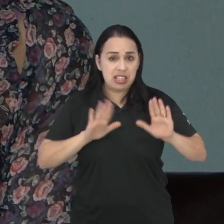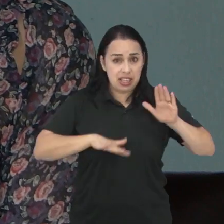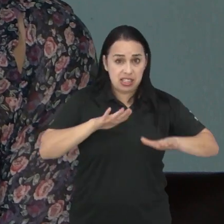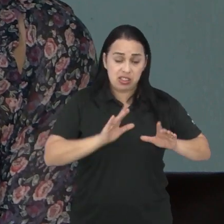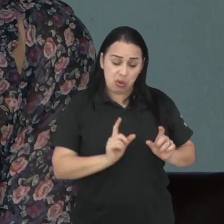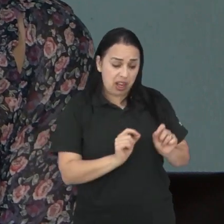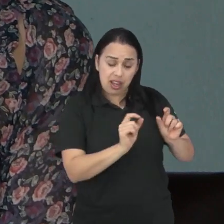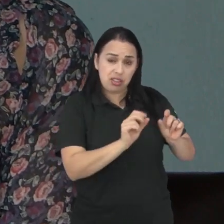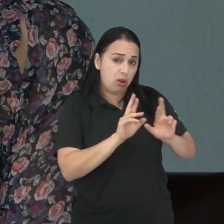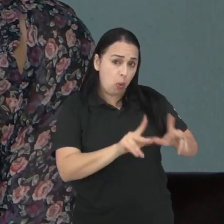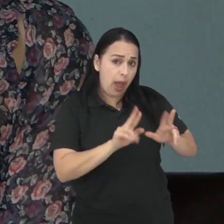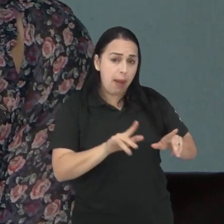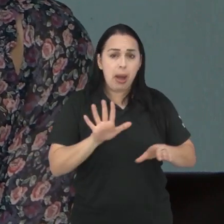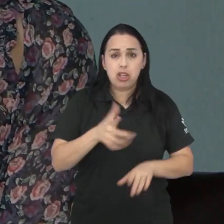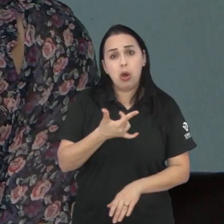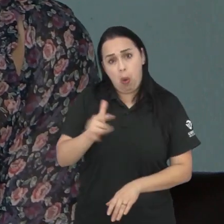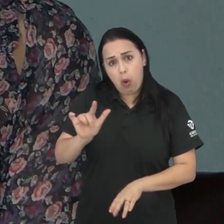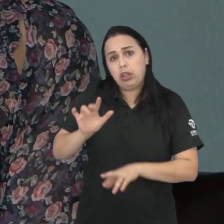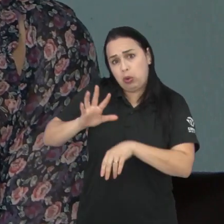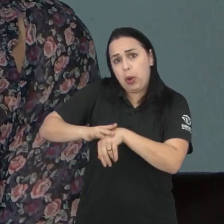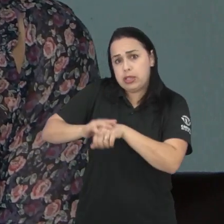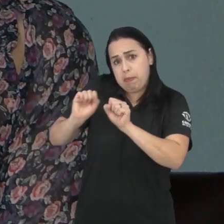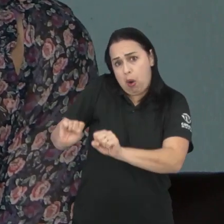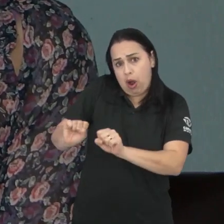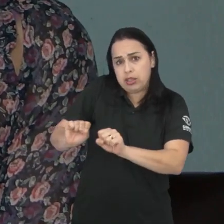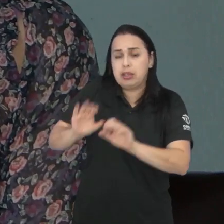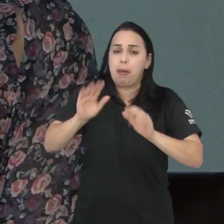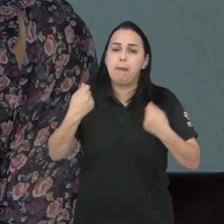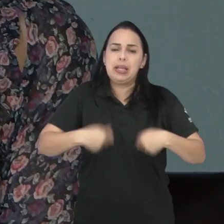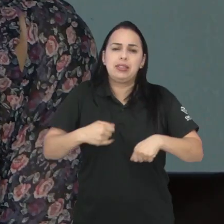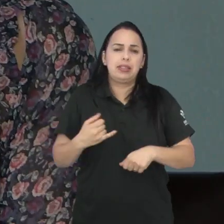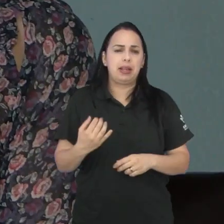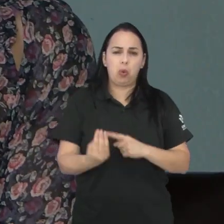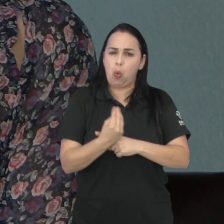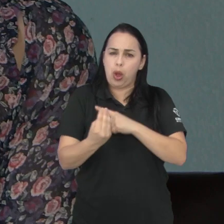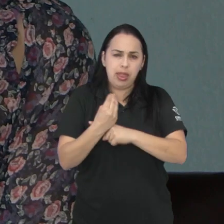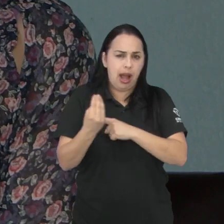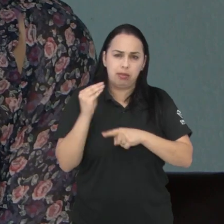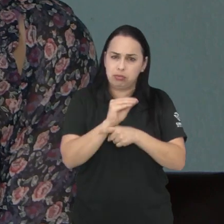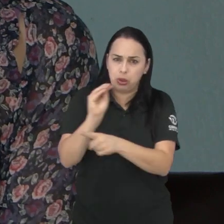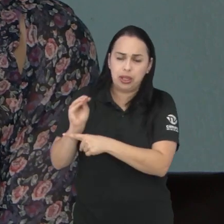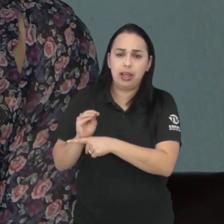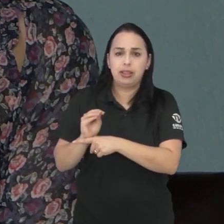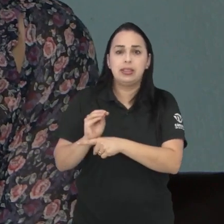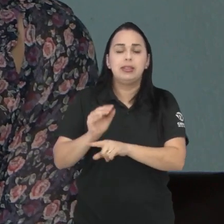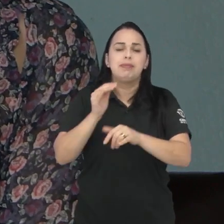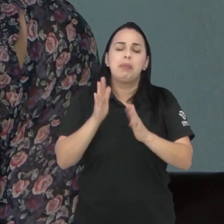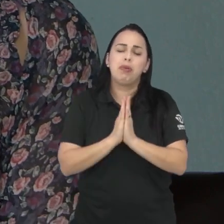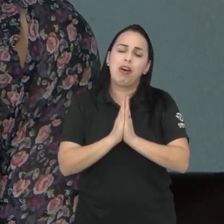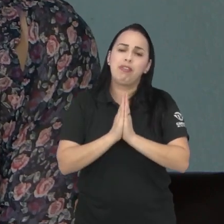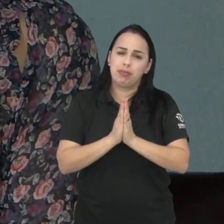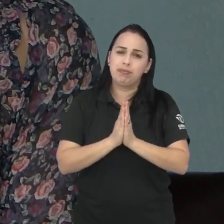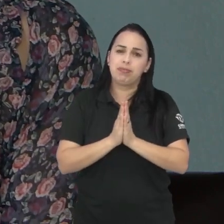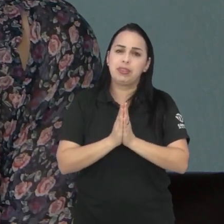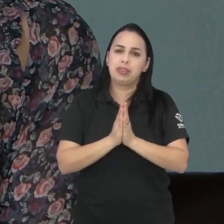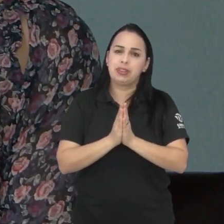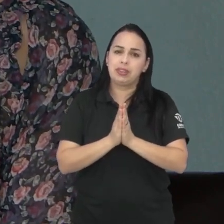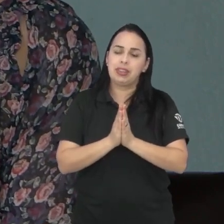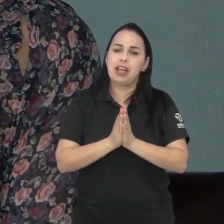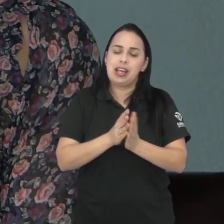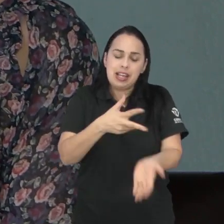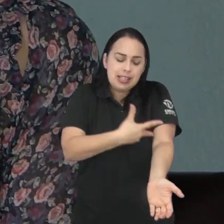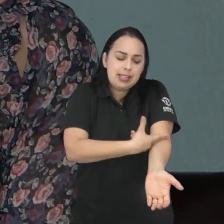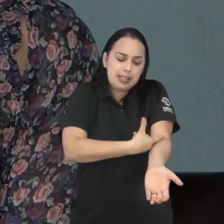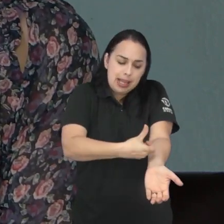ser um câncer mas pode ser outra doença então o importante é cuidar e outra coisa muito importante gente por favor doem